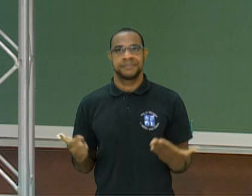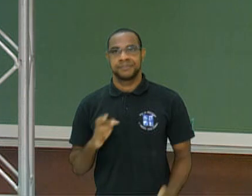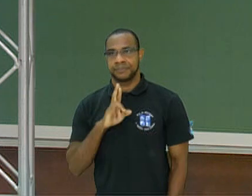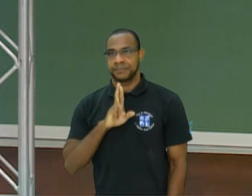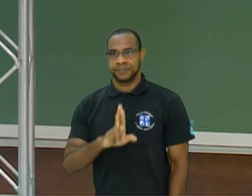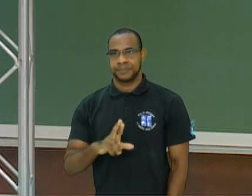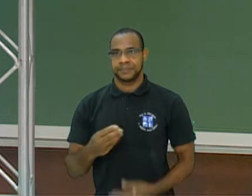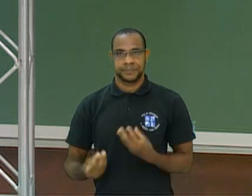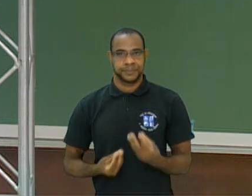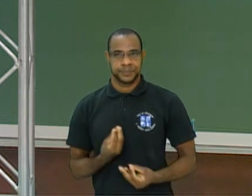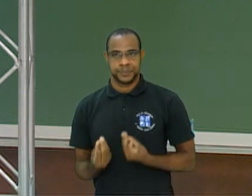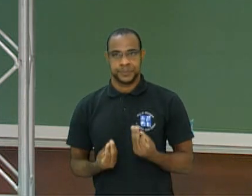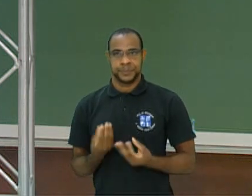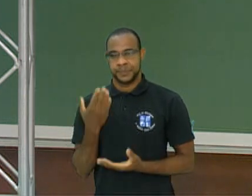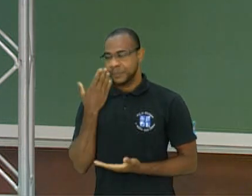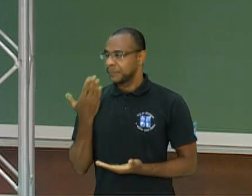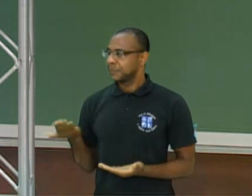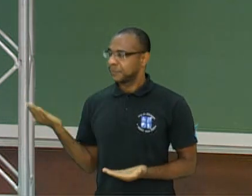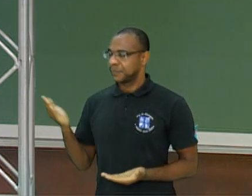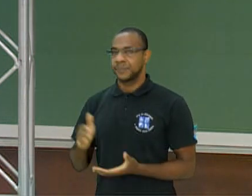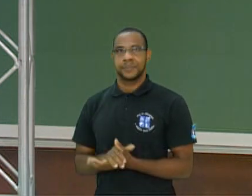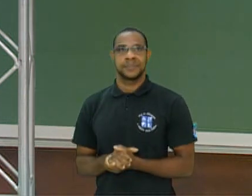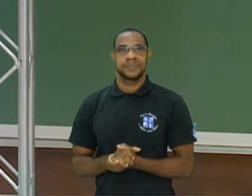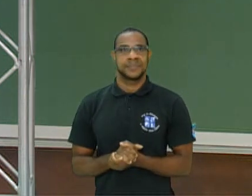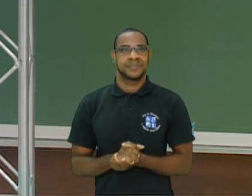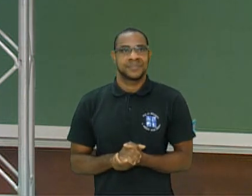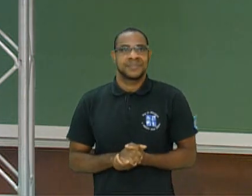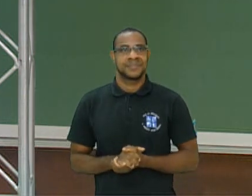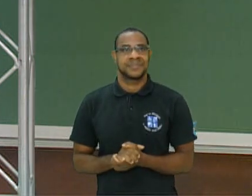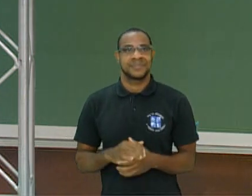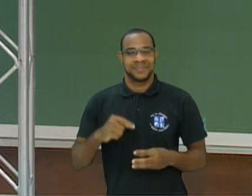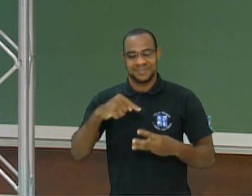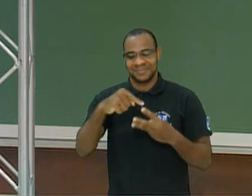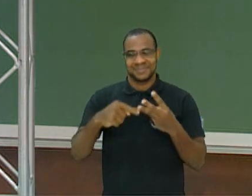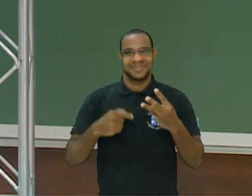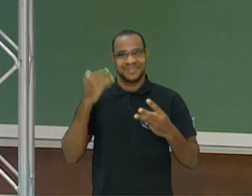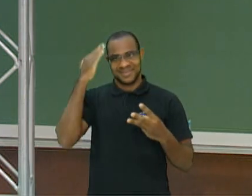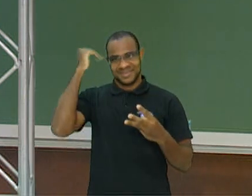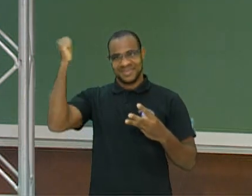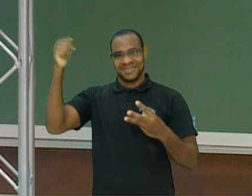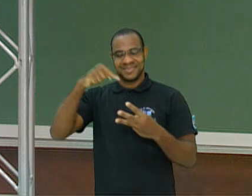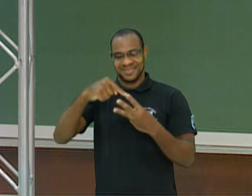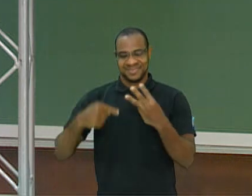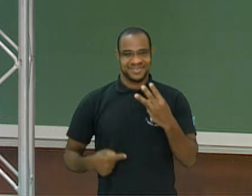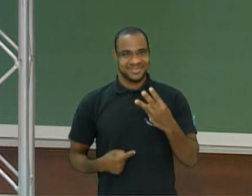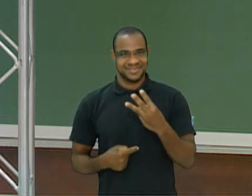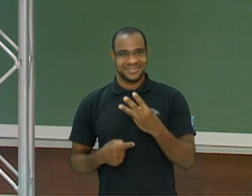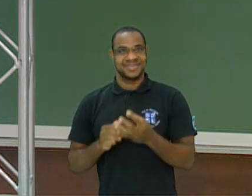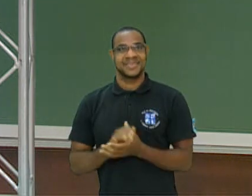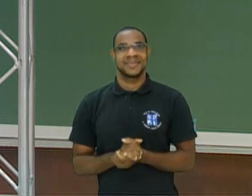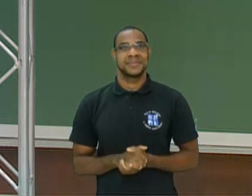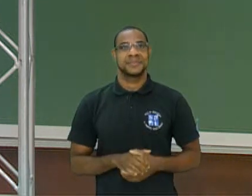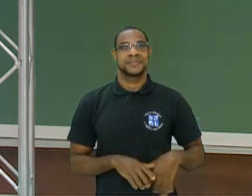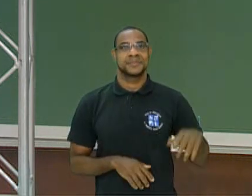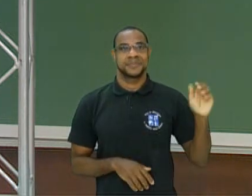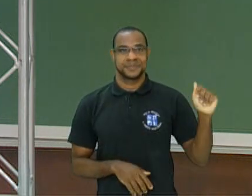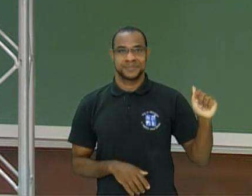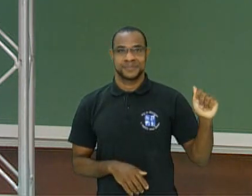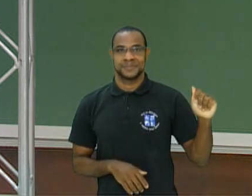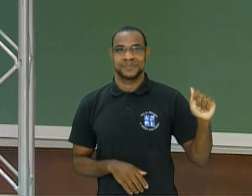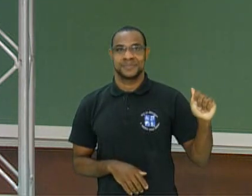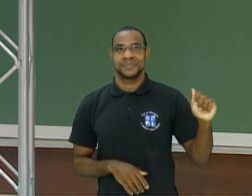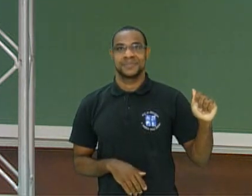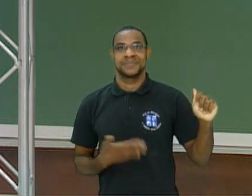Respondendo o nosso quiz, Dr. King, Carver, Oprah and Ruth de Souza changed their reality and for the